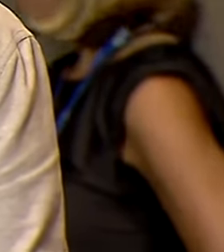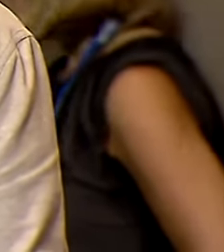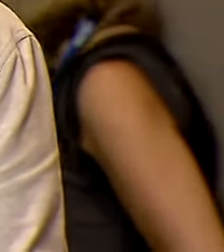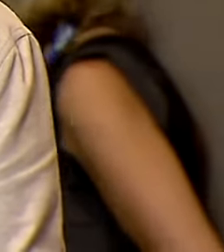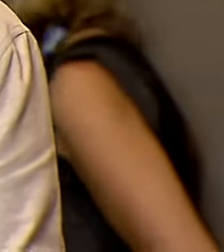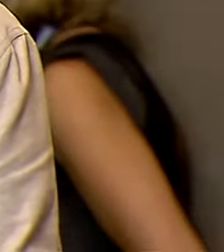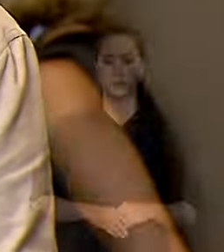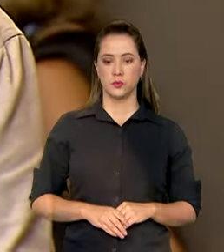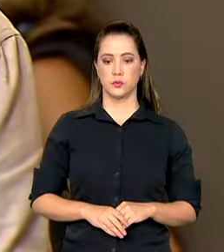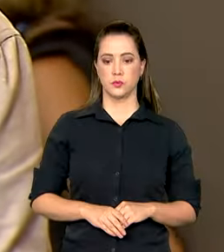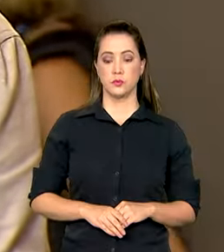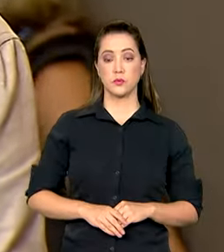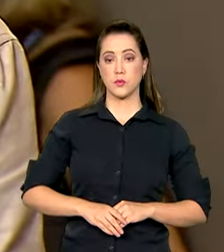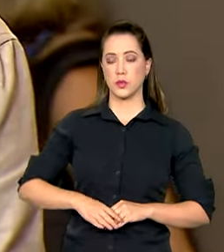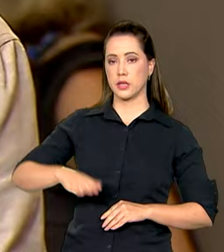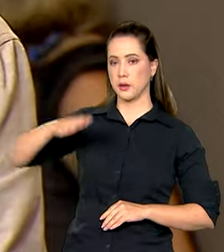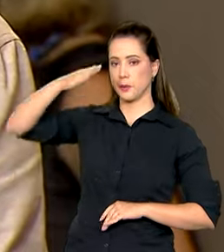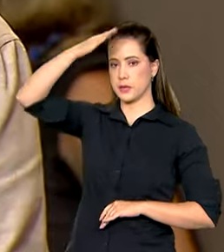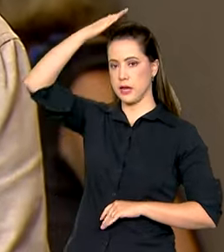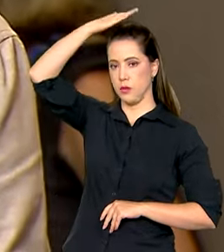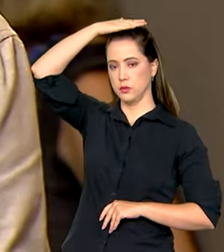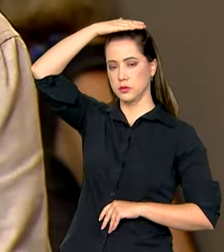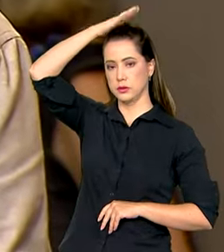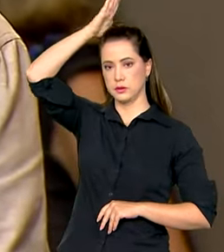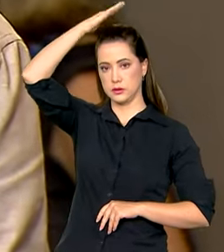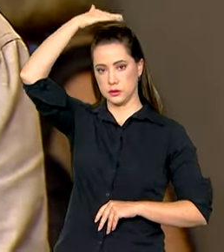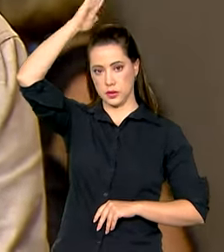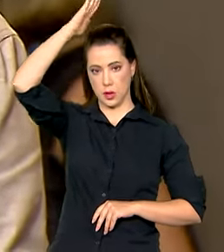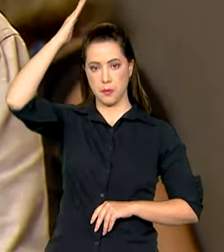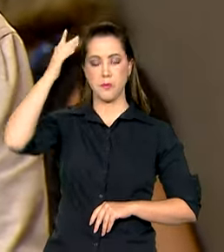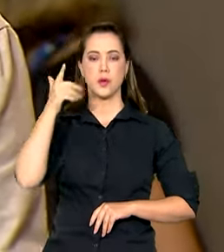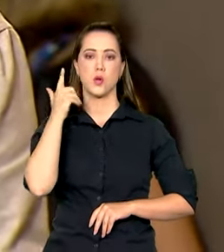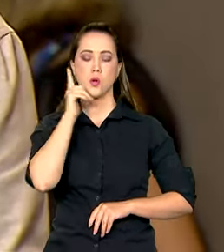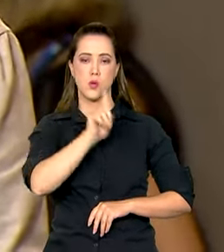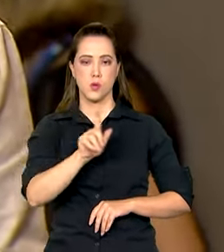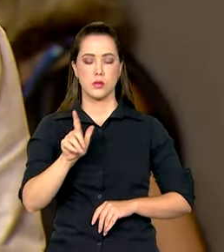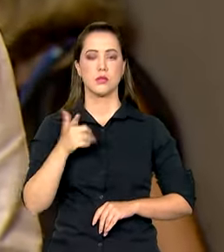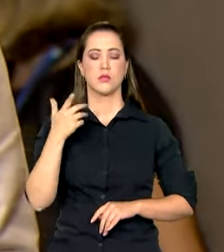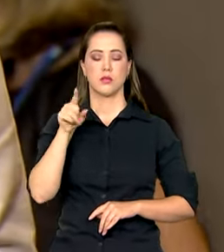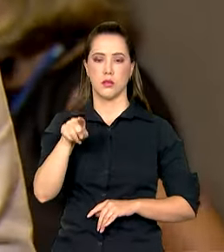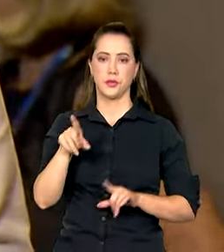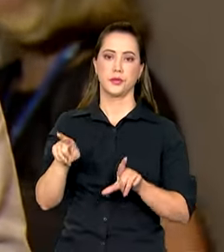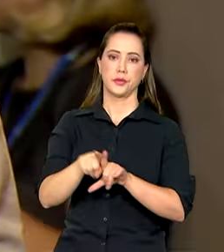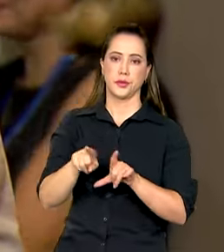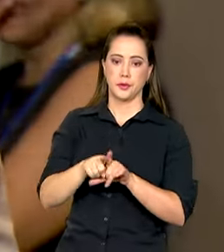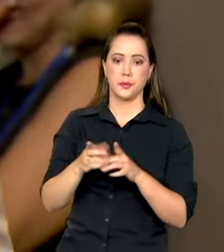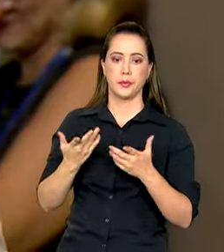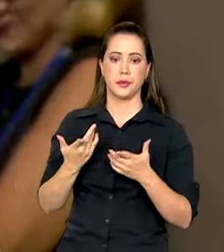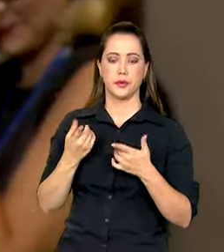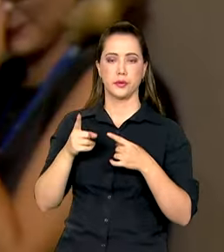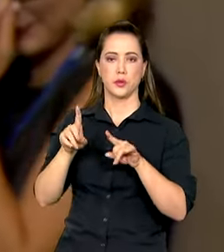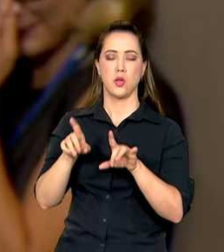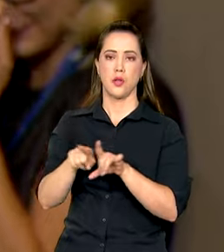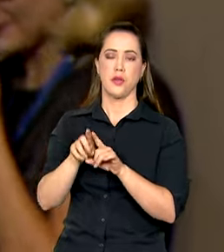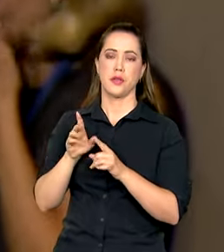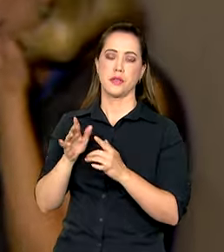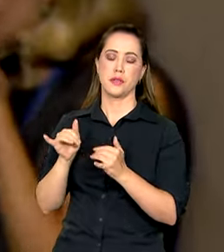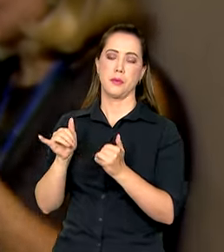fez no final da sua gestão mais essa de dar um indulto, né, a Steven Bannon. Mas isso